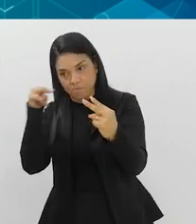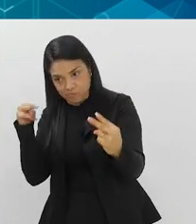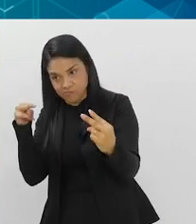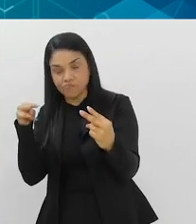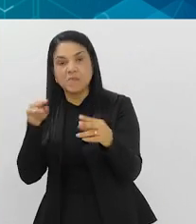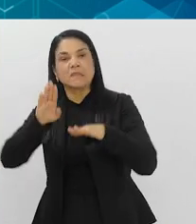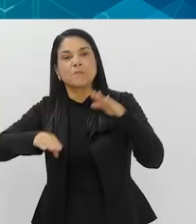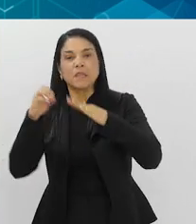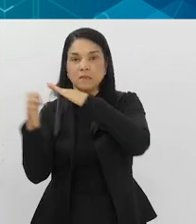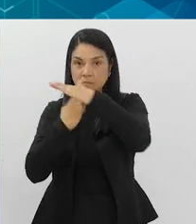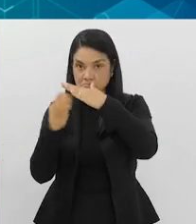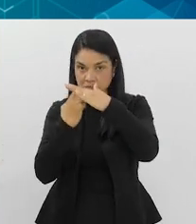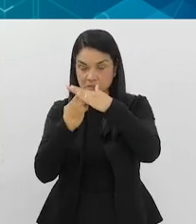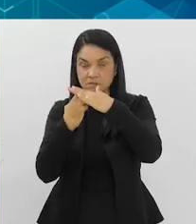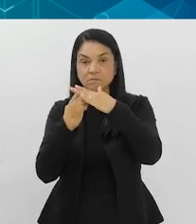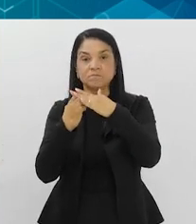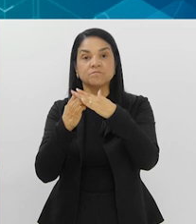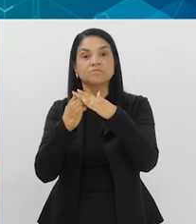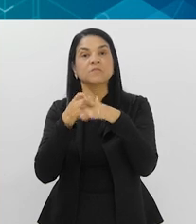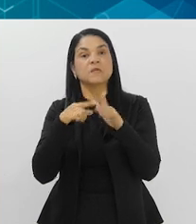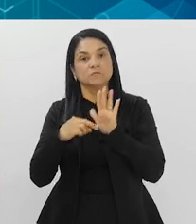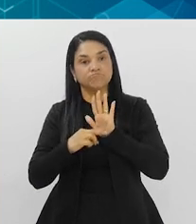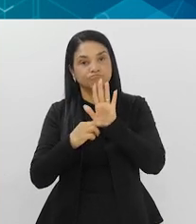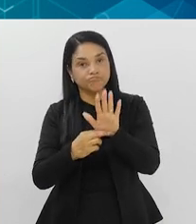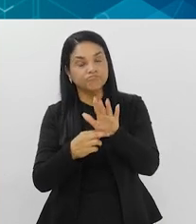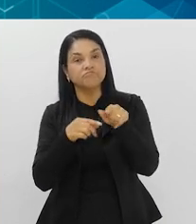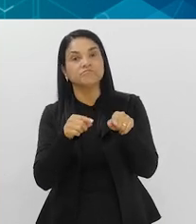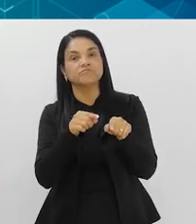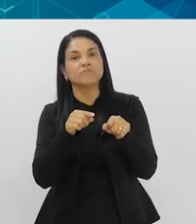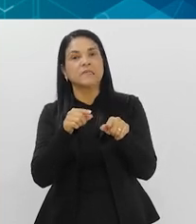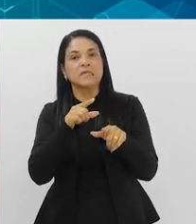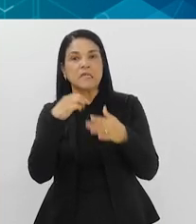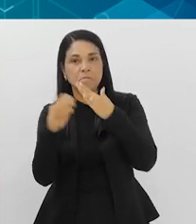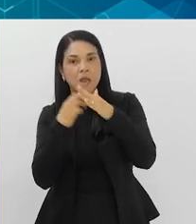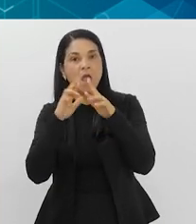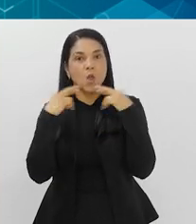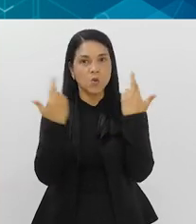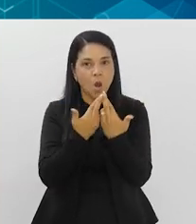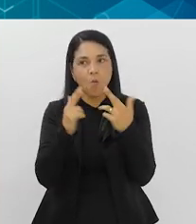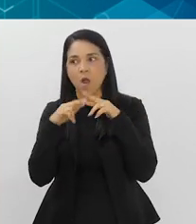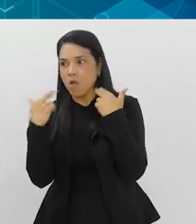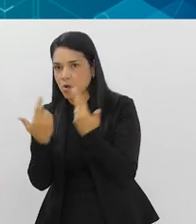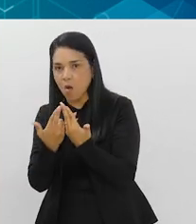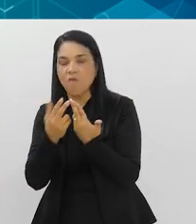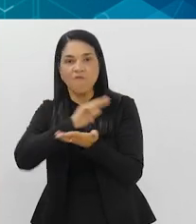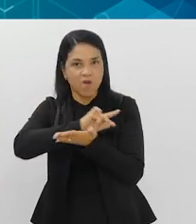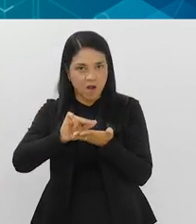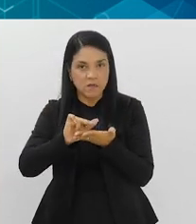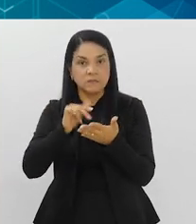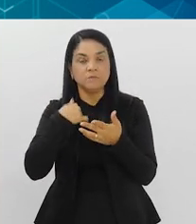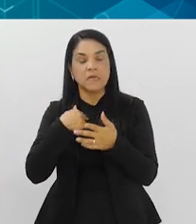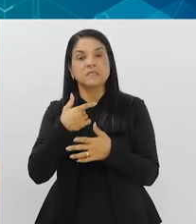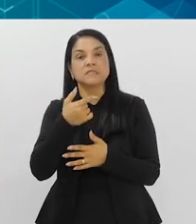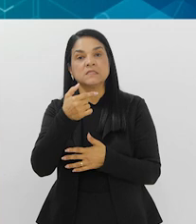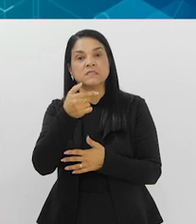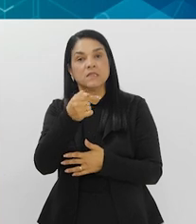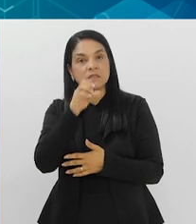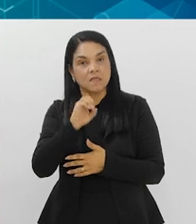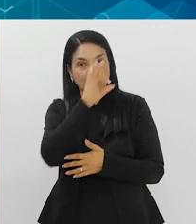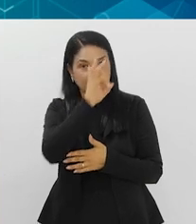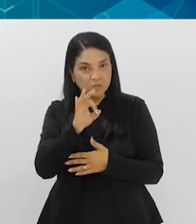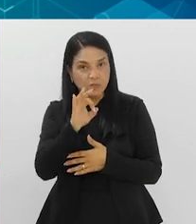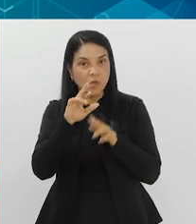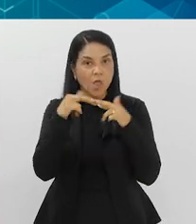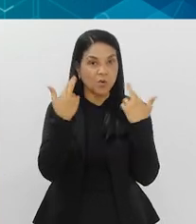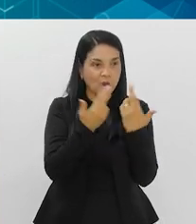cada organização, mas sim, e cada vez mais a gente vê, por exemplo, empresas que têm muitas reuniões, que a gente faz 70% das